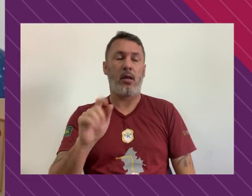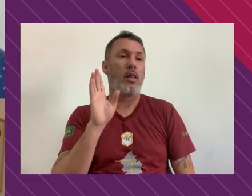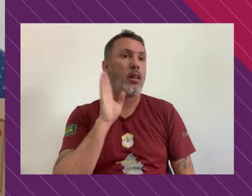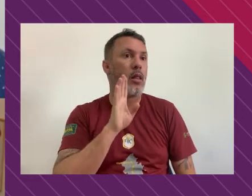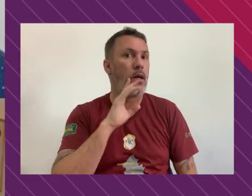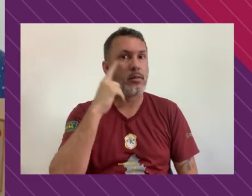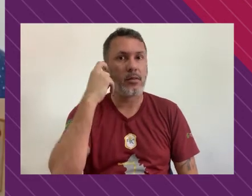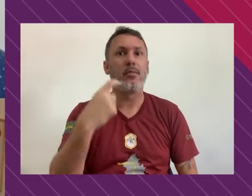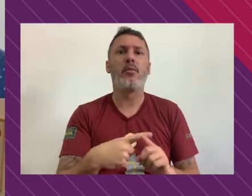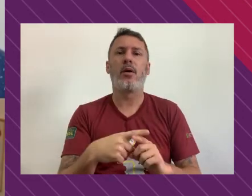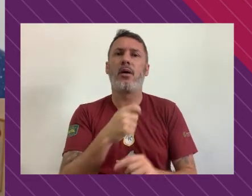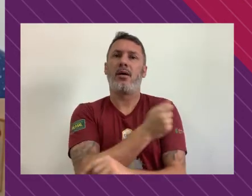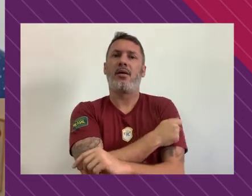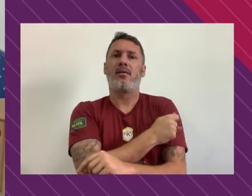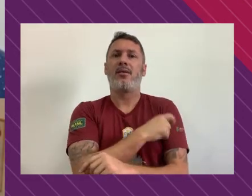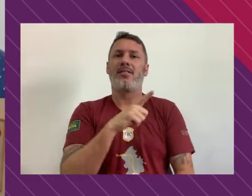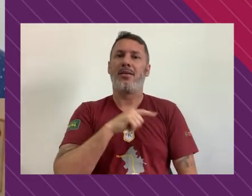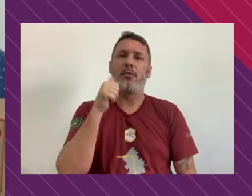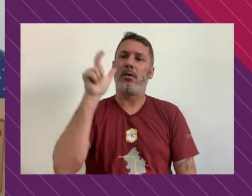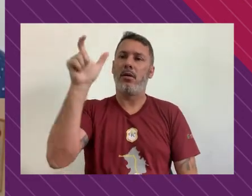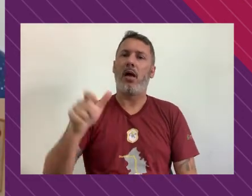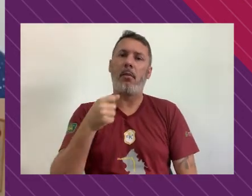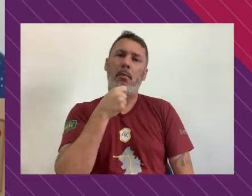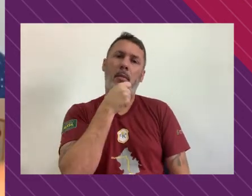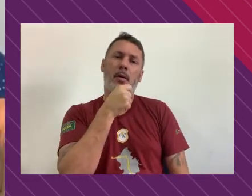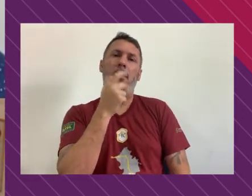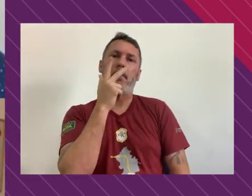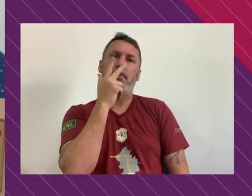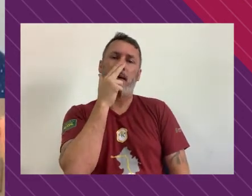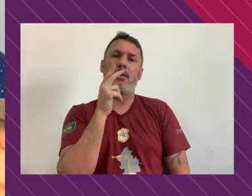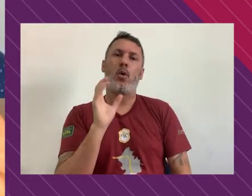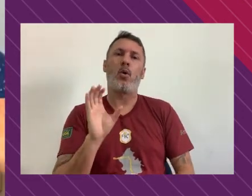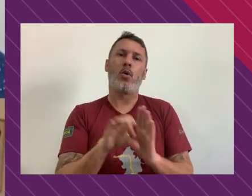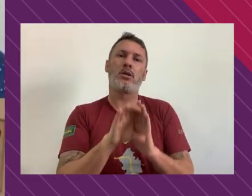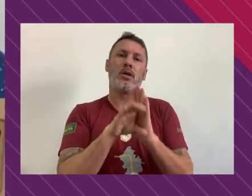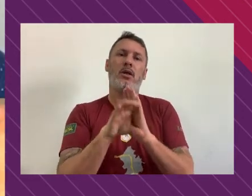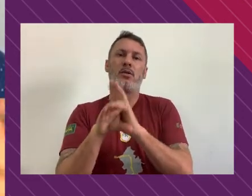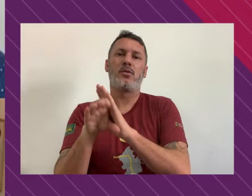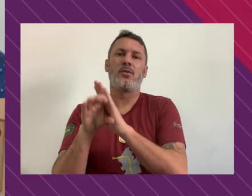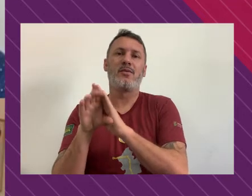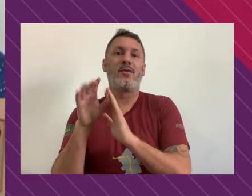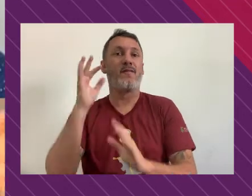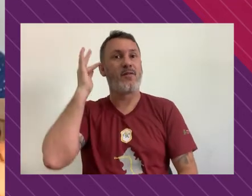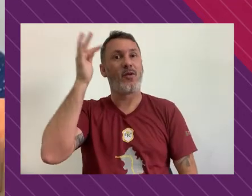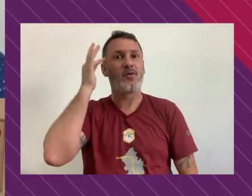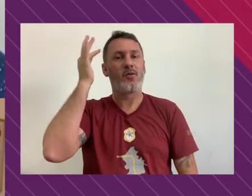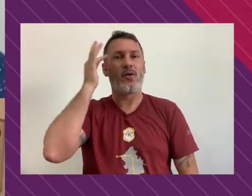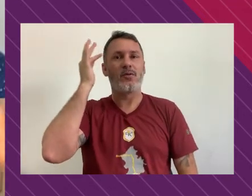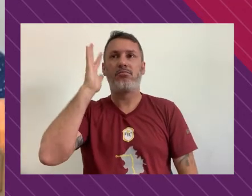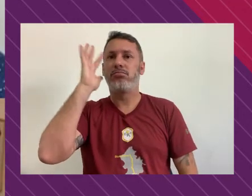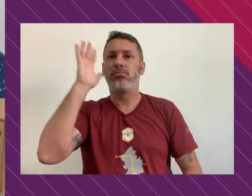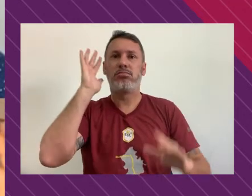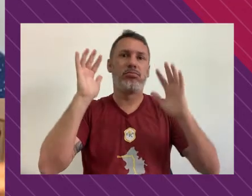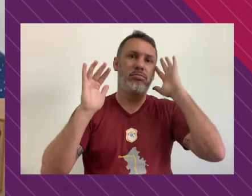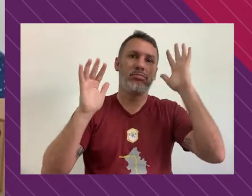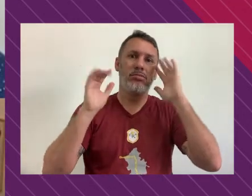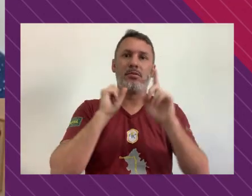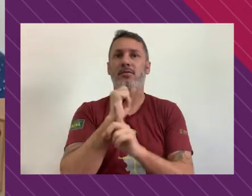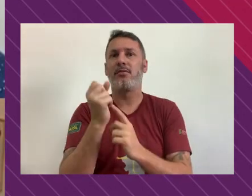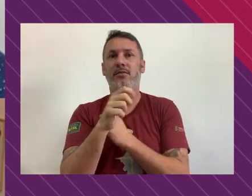tecnologia, engenharias, etc. Mas eu noto as empresas também procurando perfis mais variados,